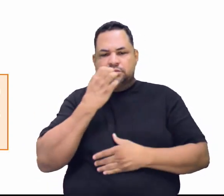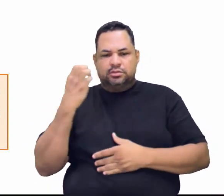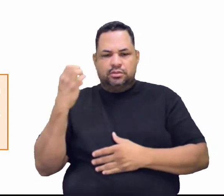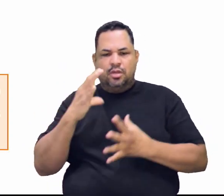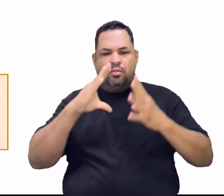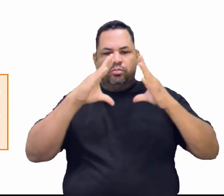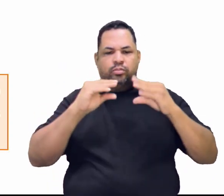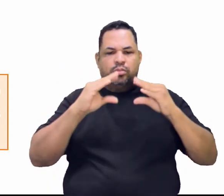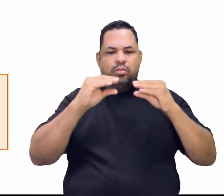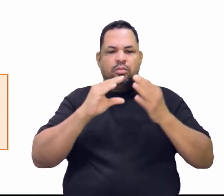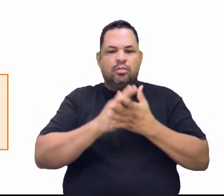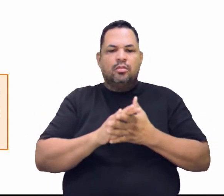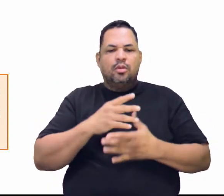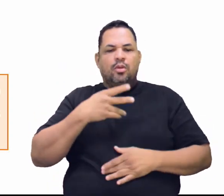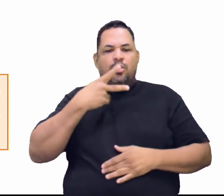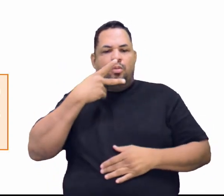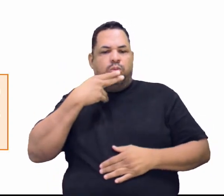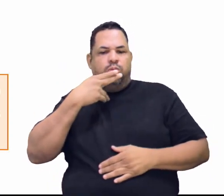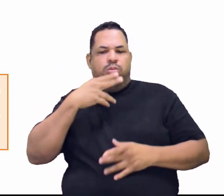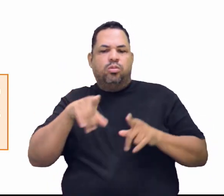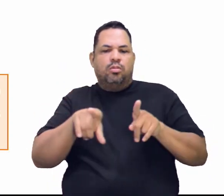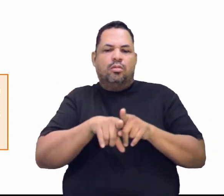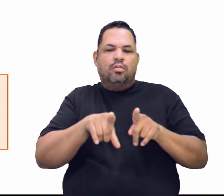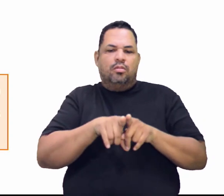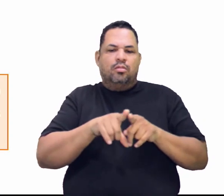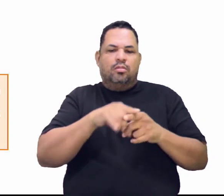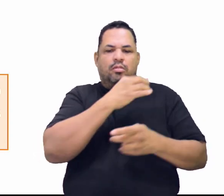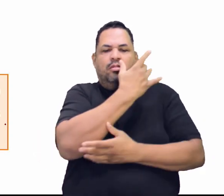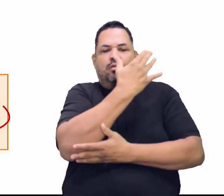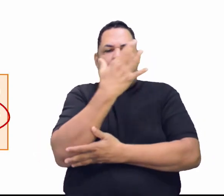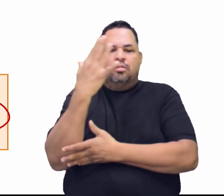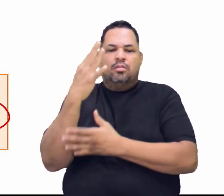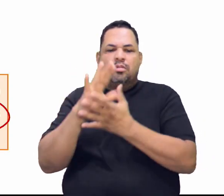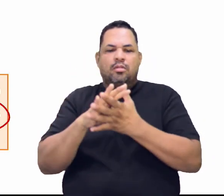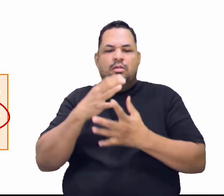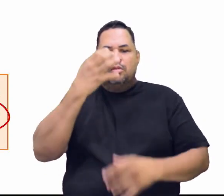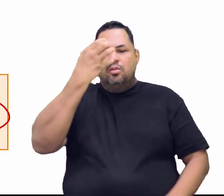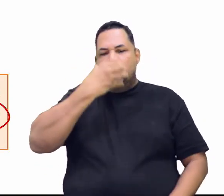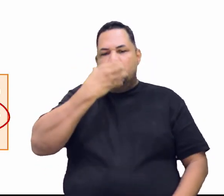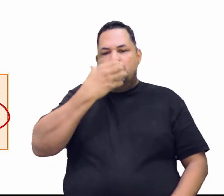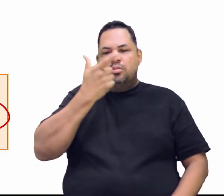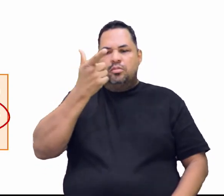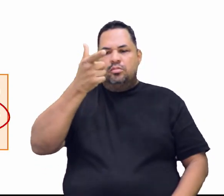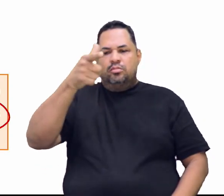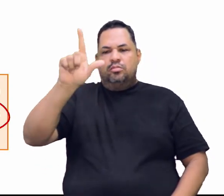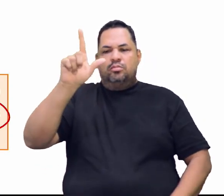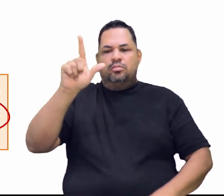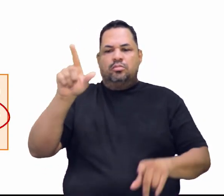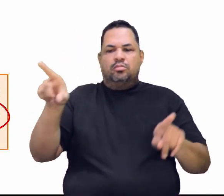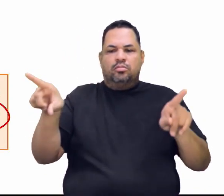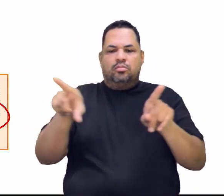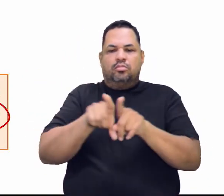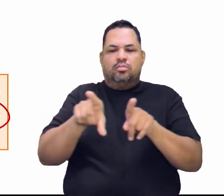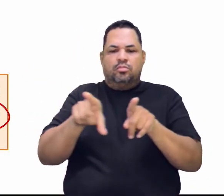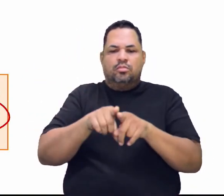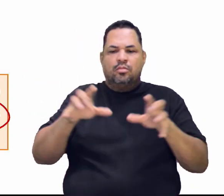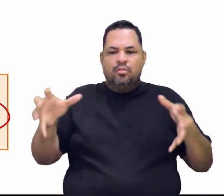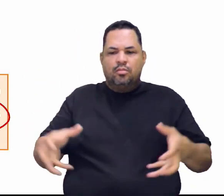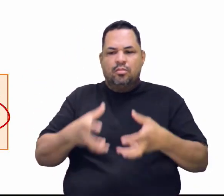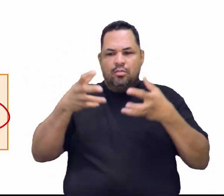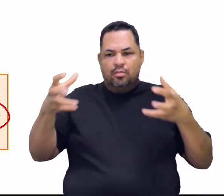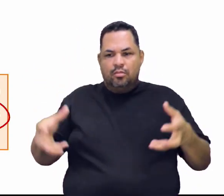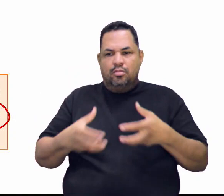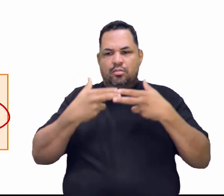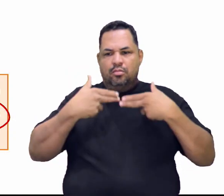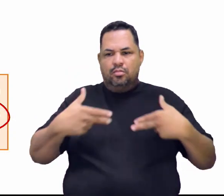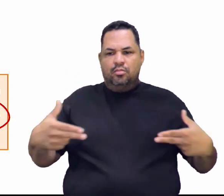o milho, plantavam o algodão, o tabaco e também algumas árvores frutíferas, assim como também